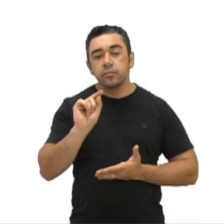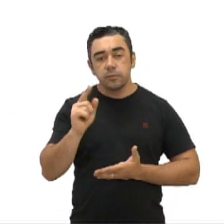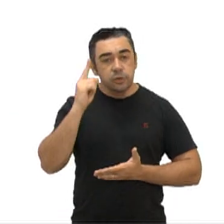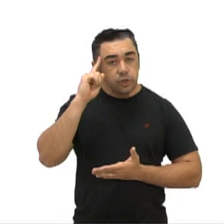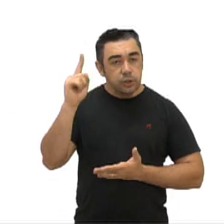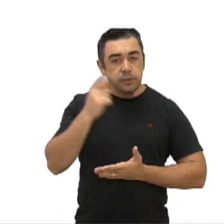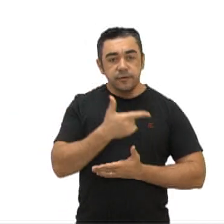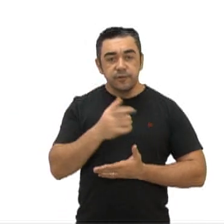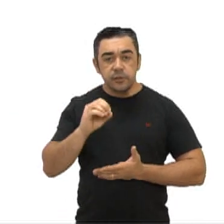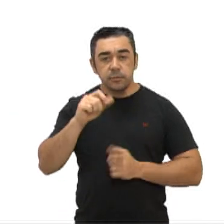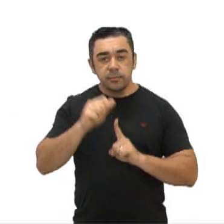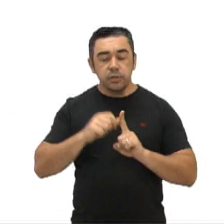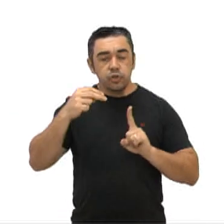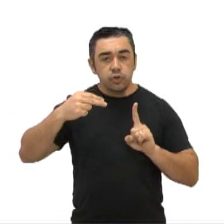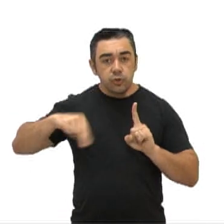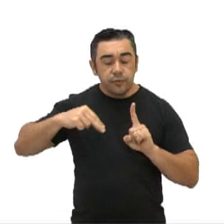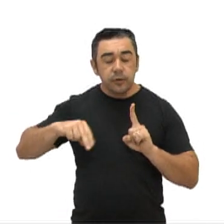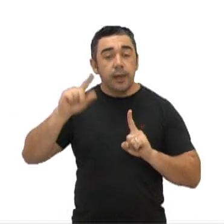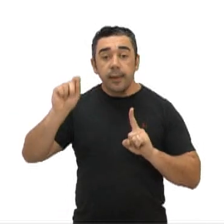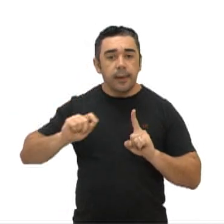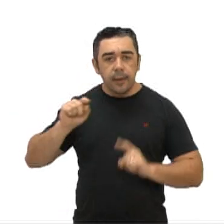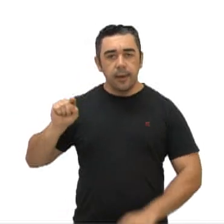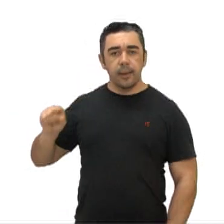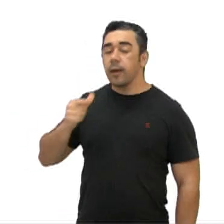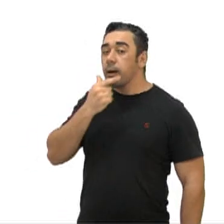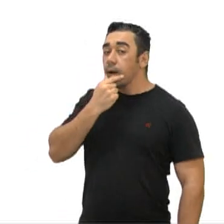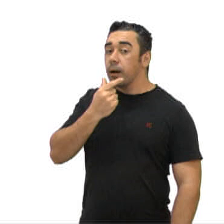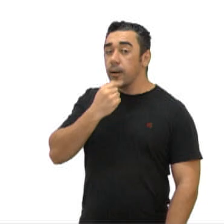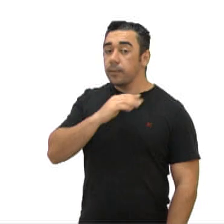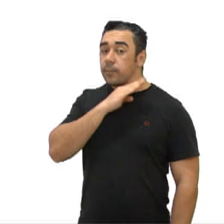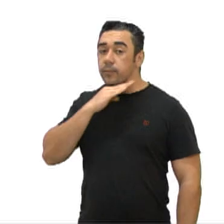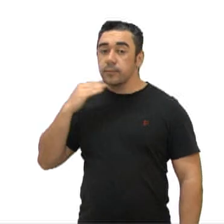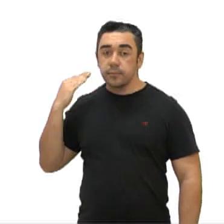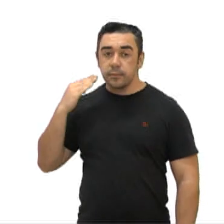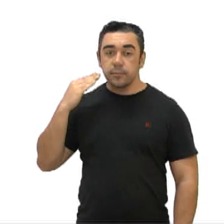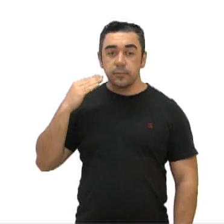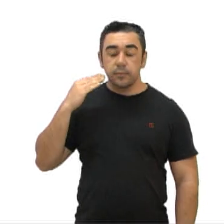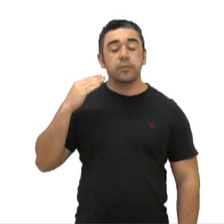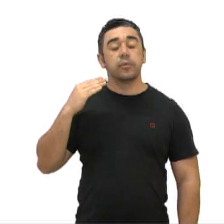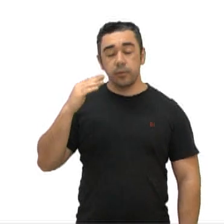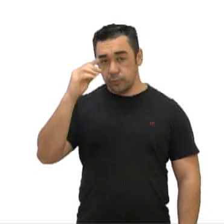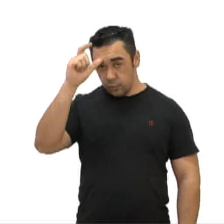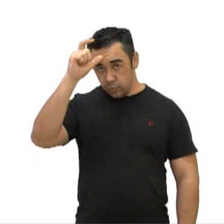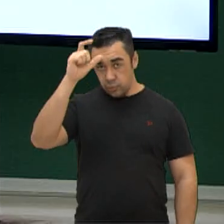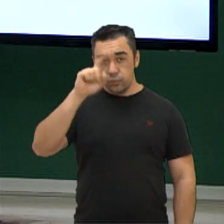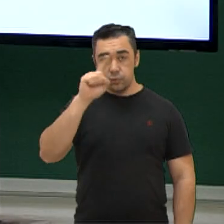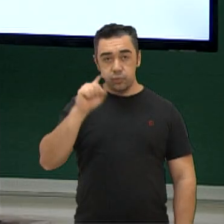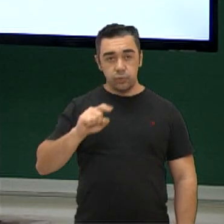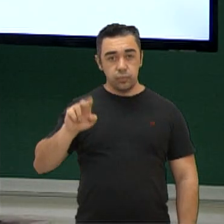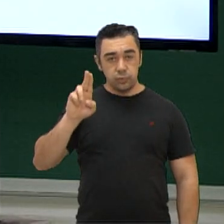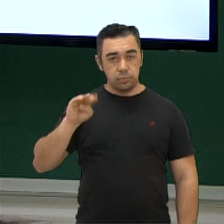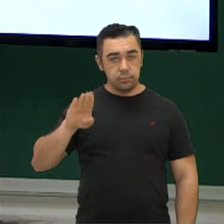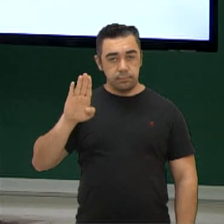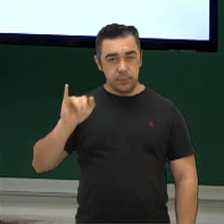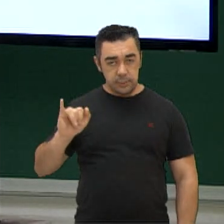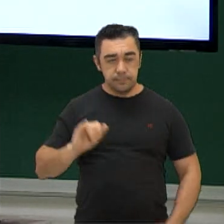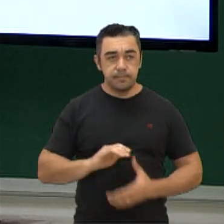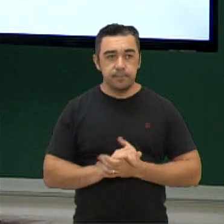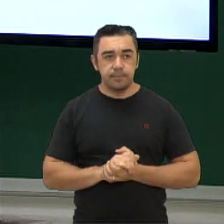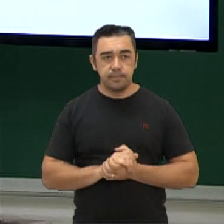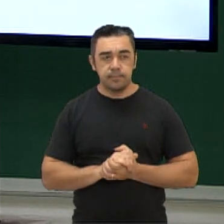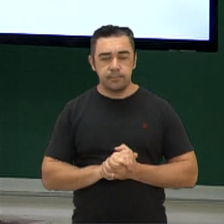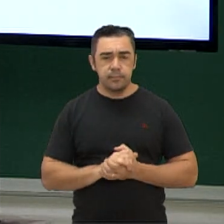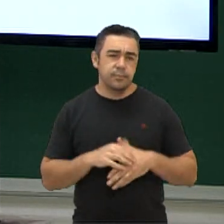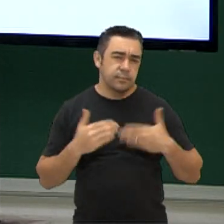20 de novembro, que é em homenagem à lembrança, à memória do líder Zumbi dos Palmares. Tranquilo?